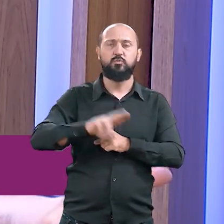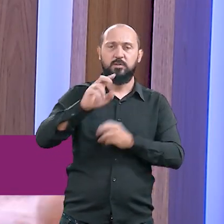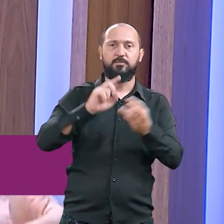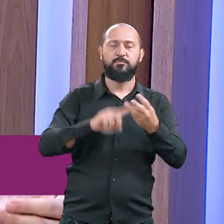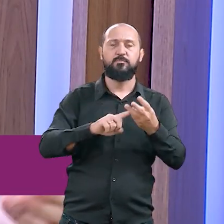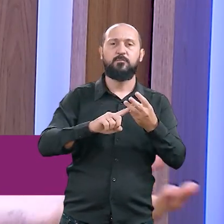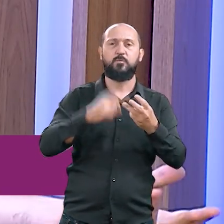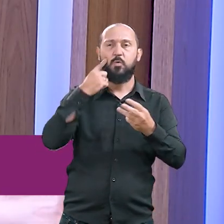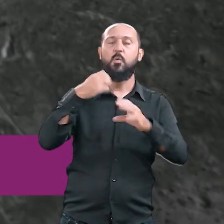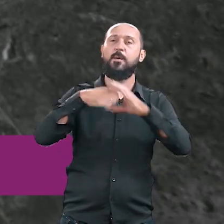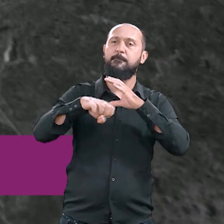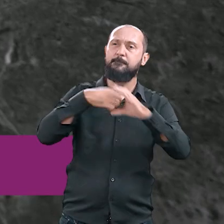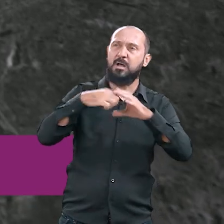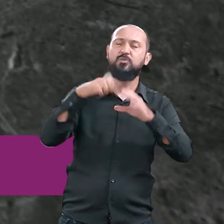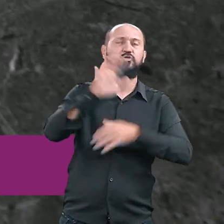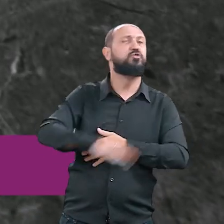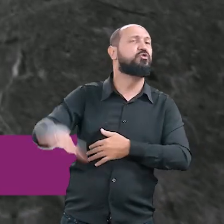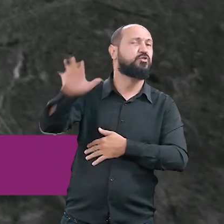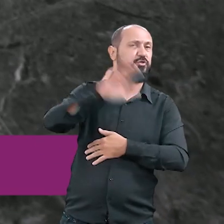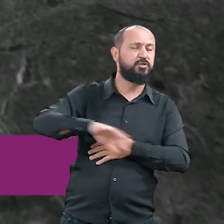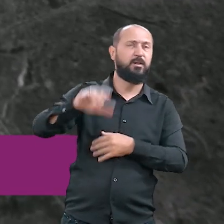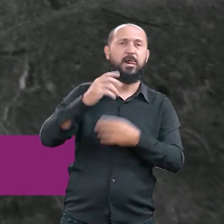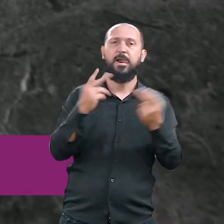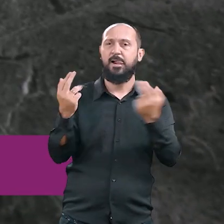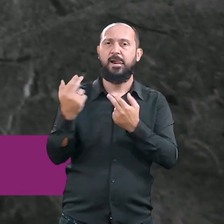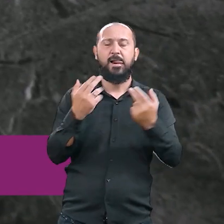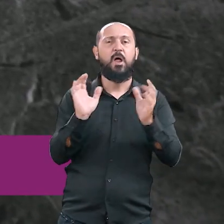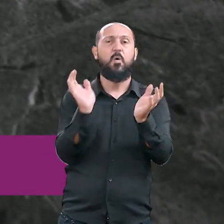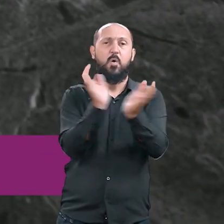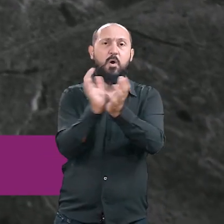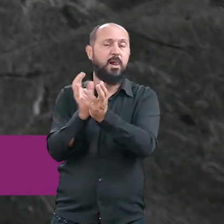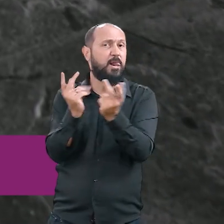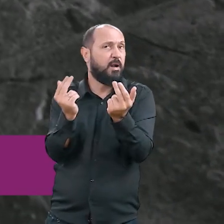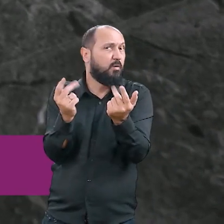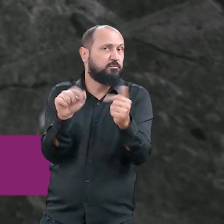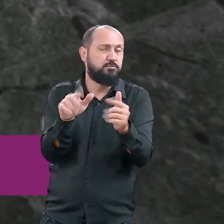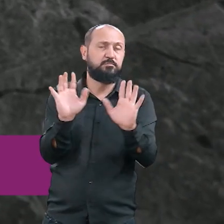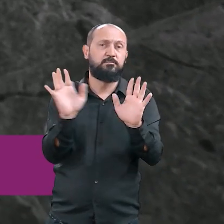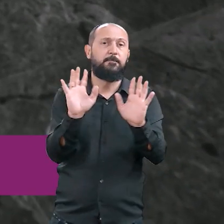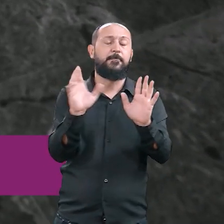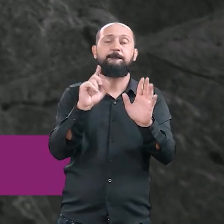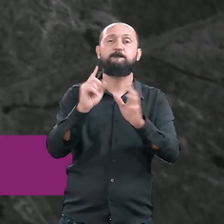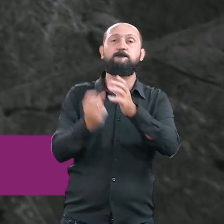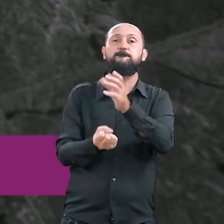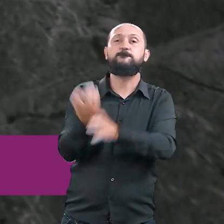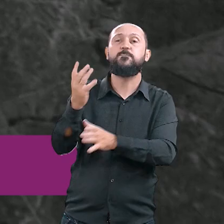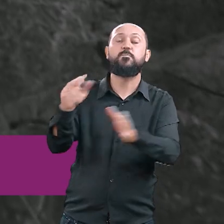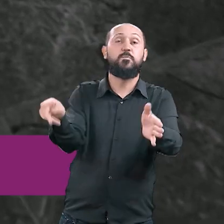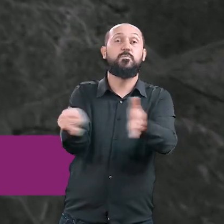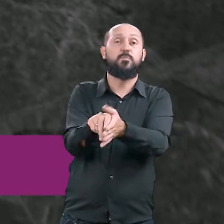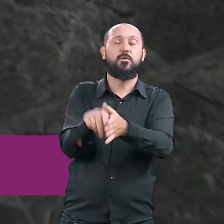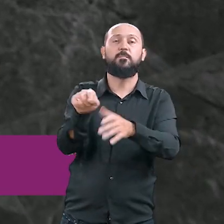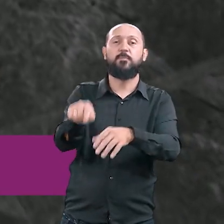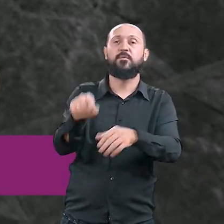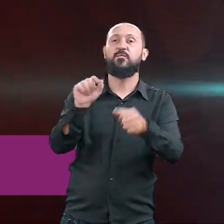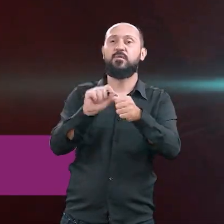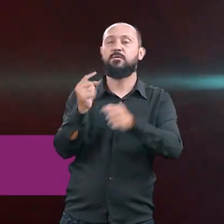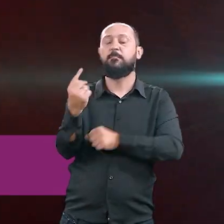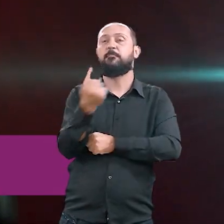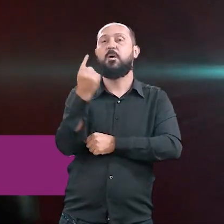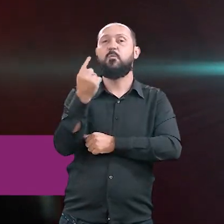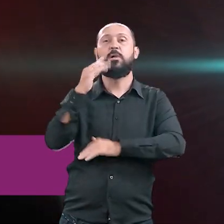Vários profissionais de áreas, enfim, que eu estava comentando, do jornalismo ao direito, né? A engenharia podem